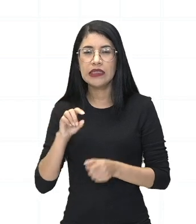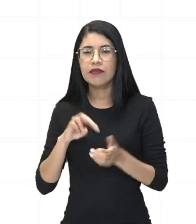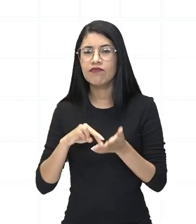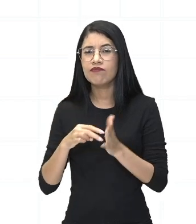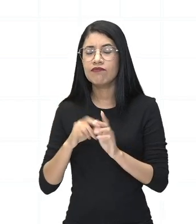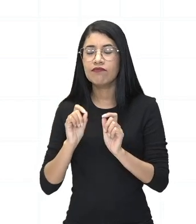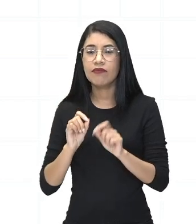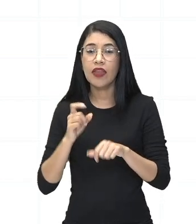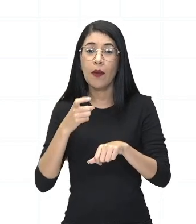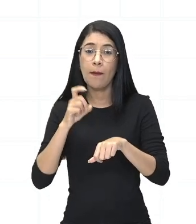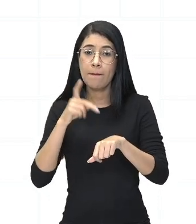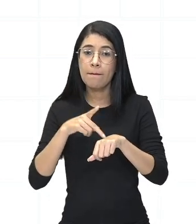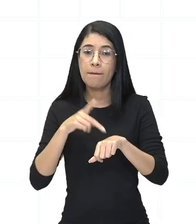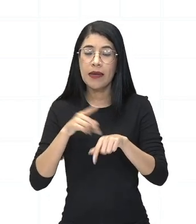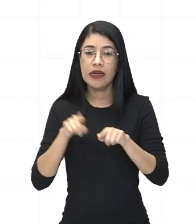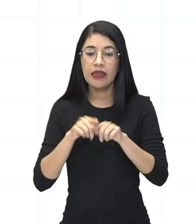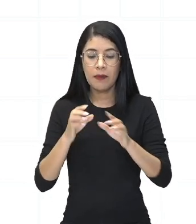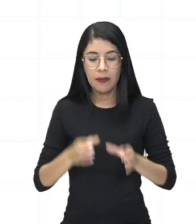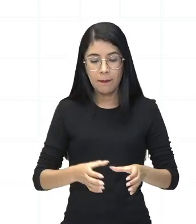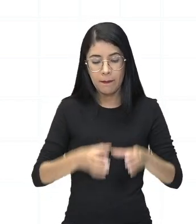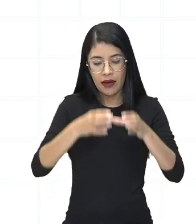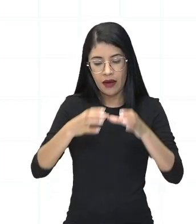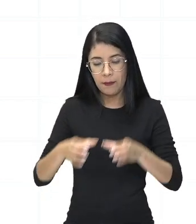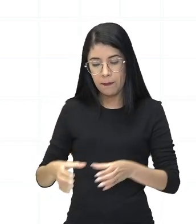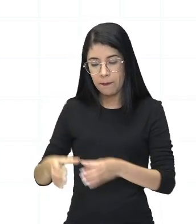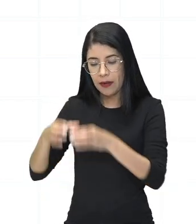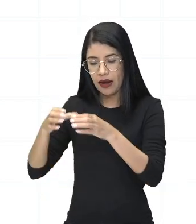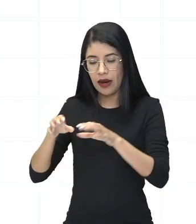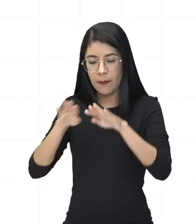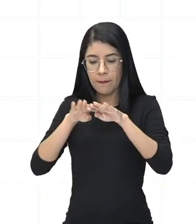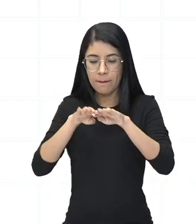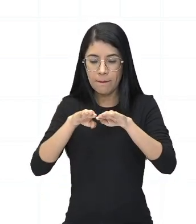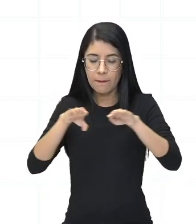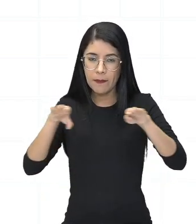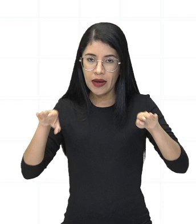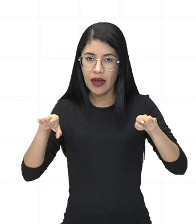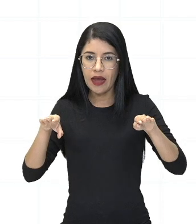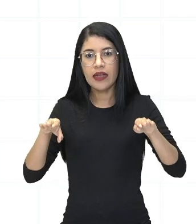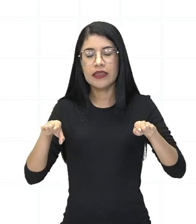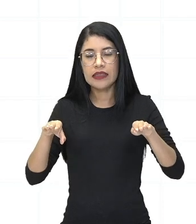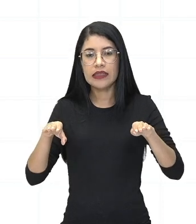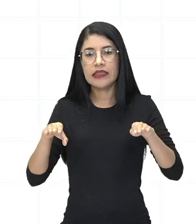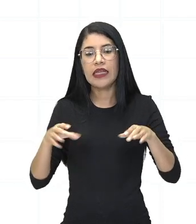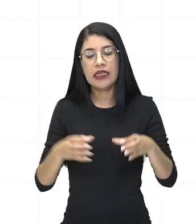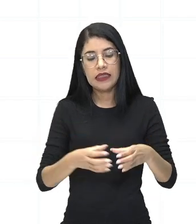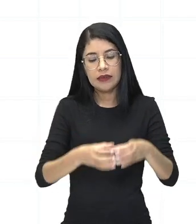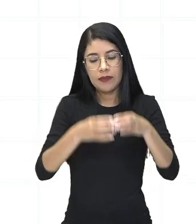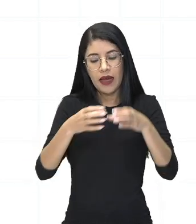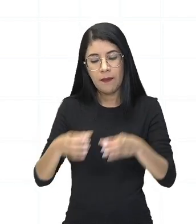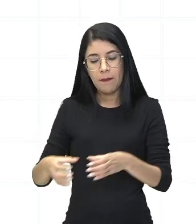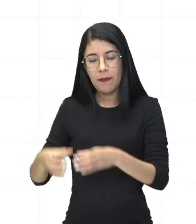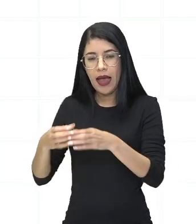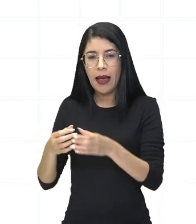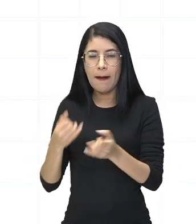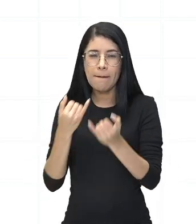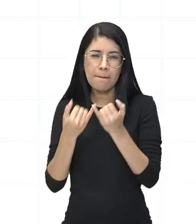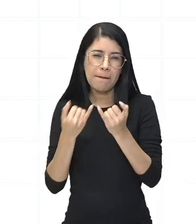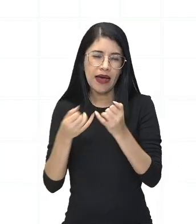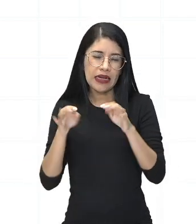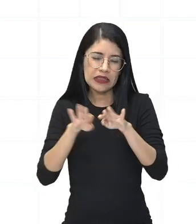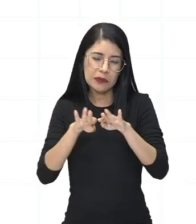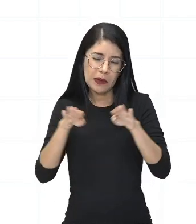as pedras fincadas verticalmente, só que ela tem um teto, ela tem uma outra plataforma, né, que fica o quê?